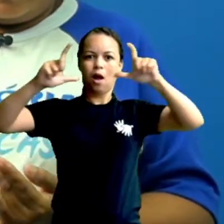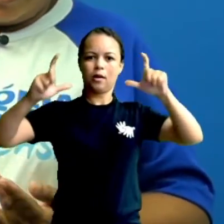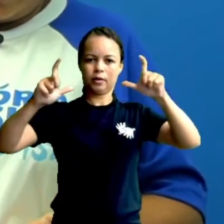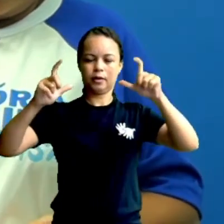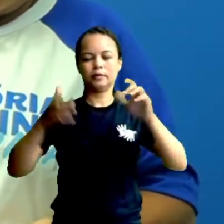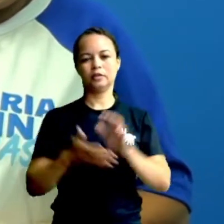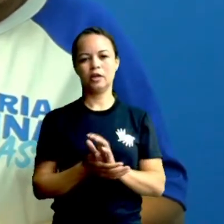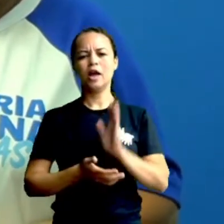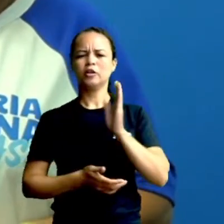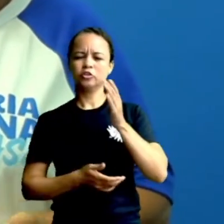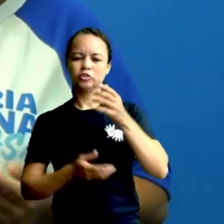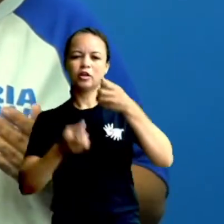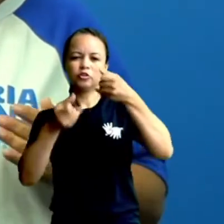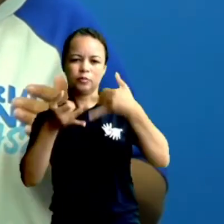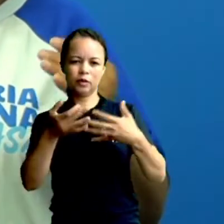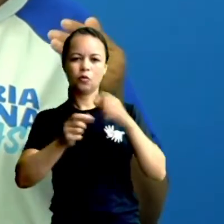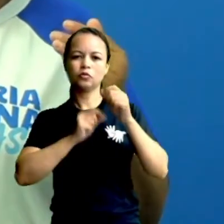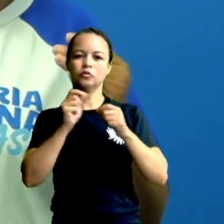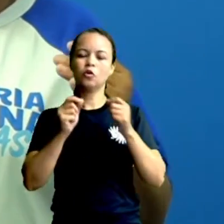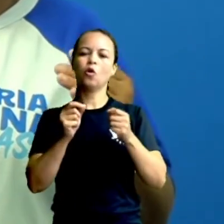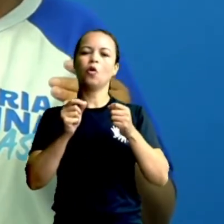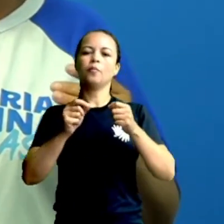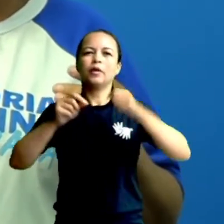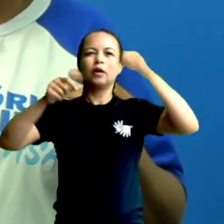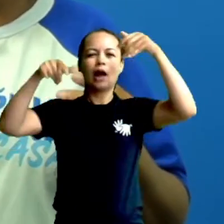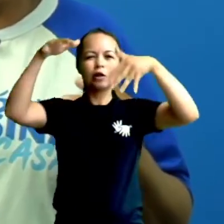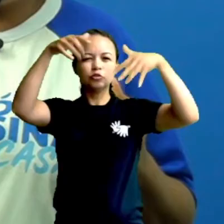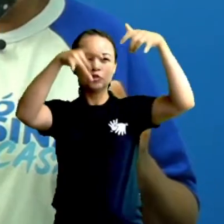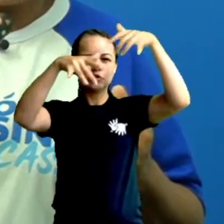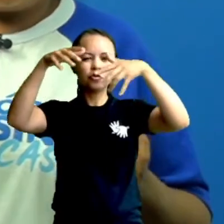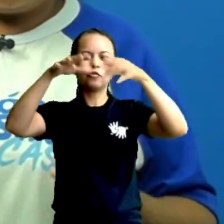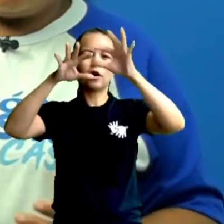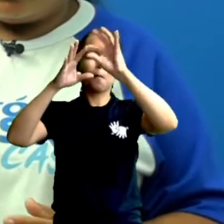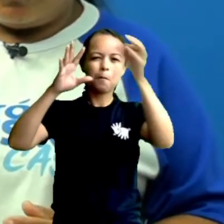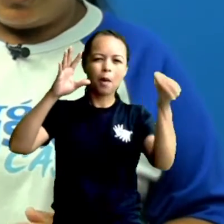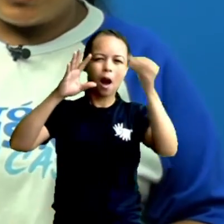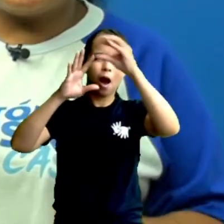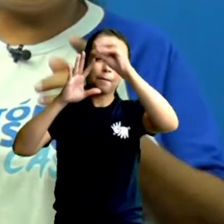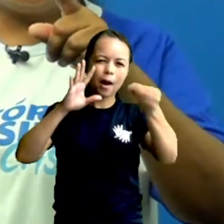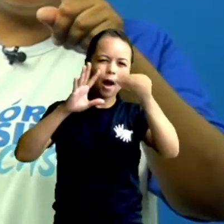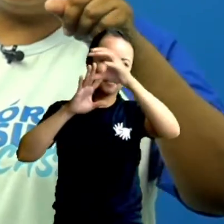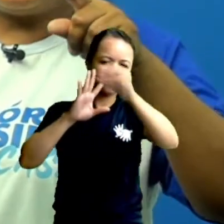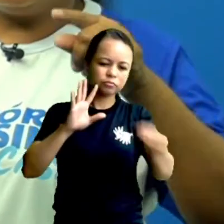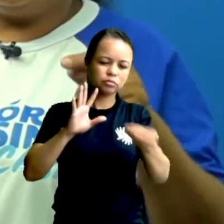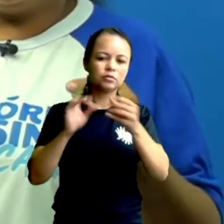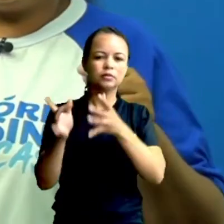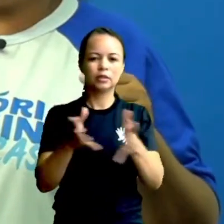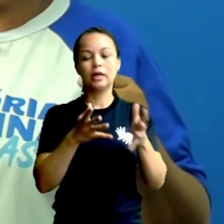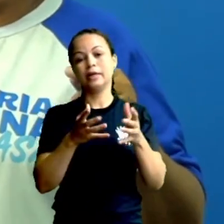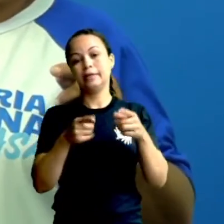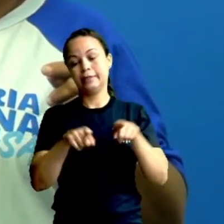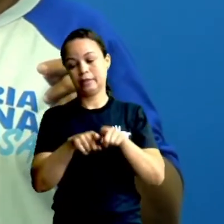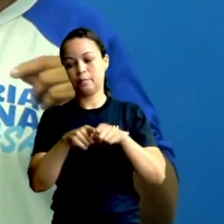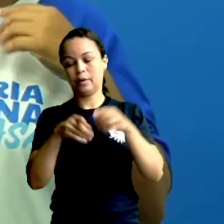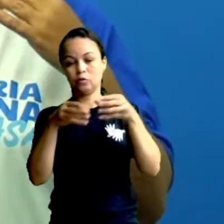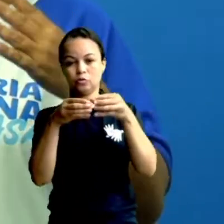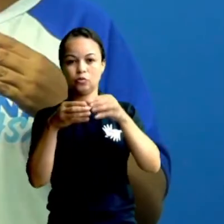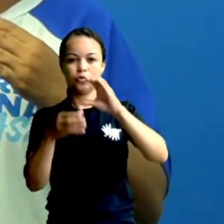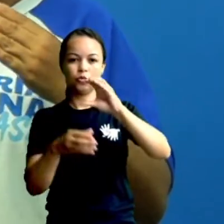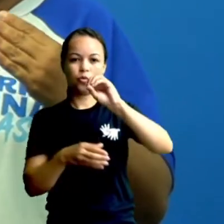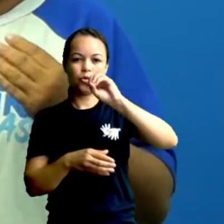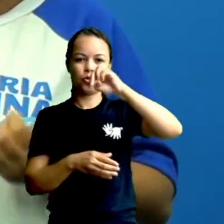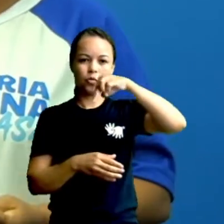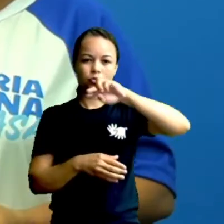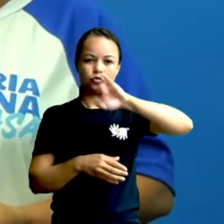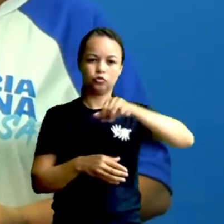a chuva de meteoros, né? E também sobre as conjunções. A gente já tinha falado um pouquinho do que